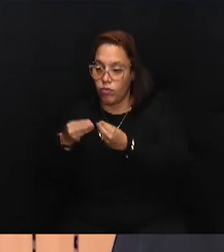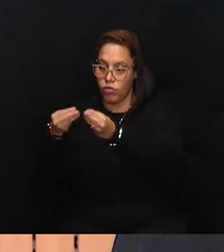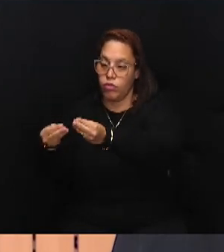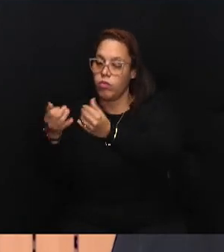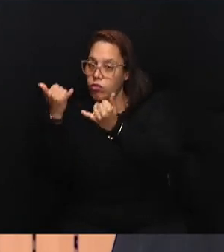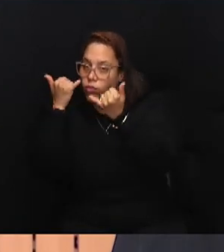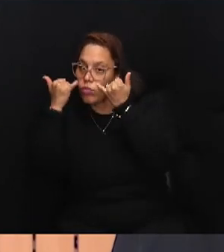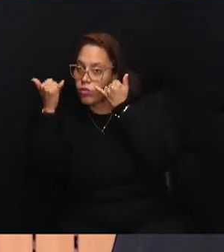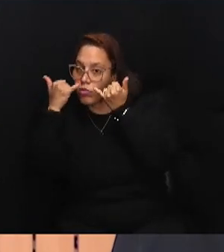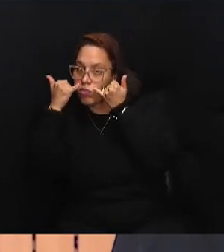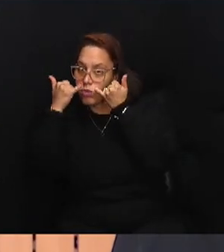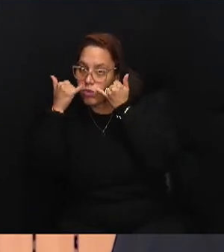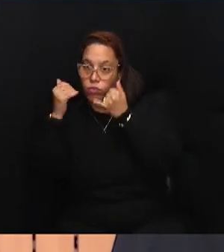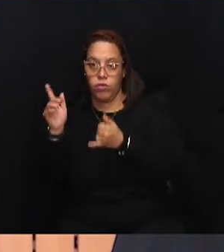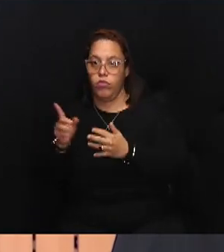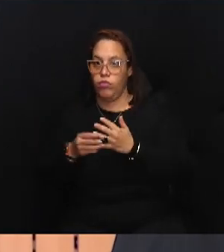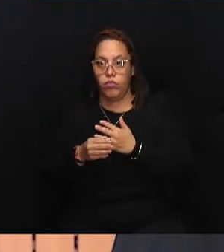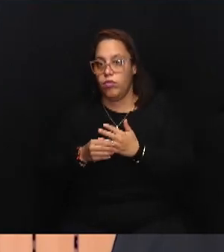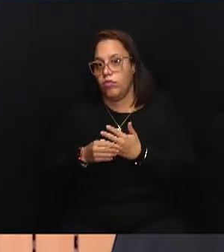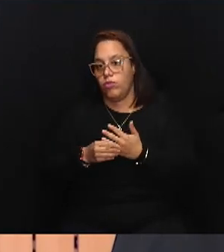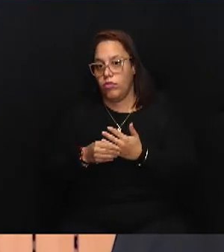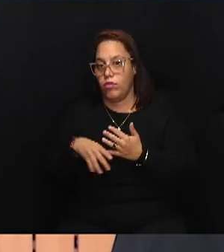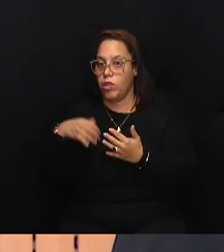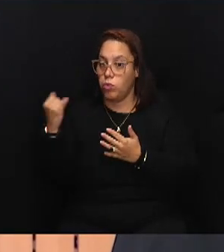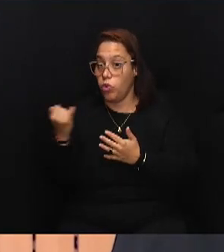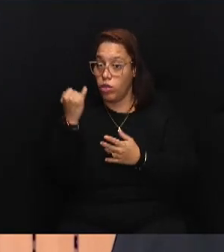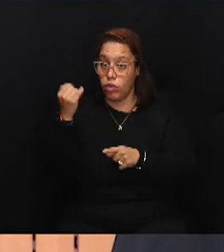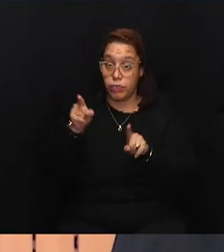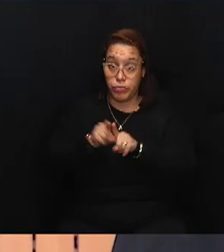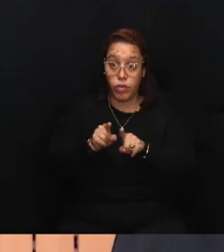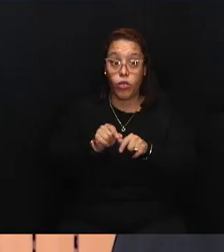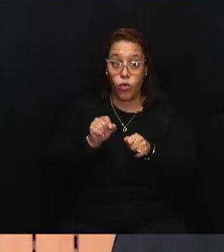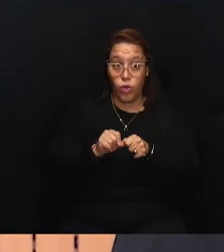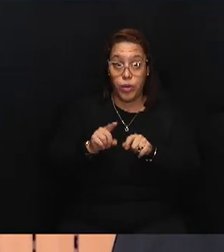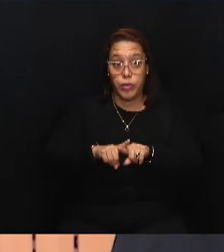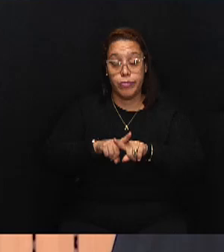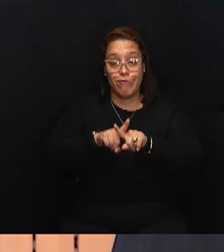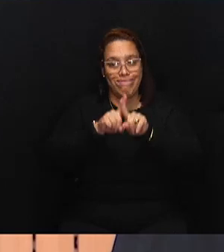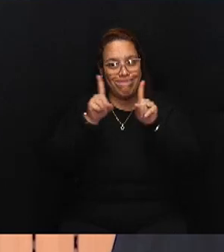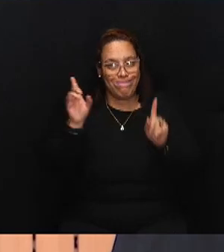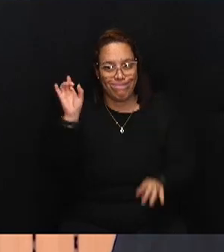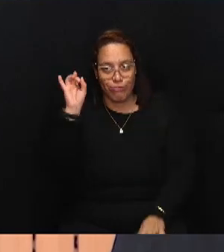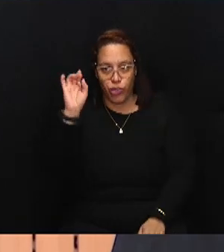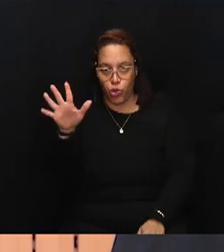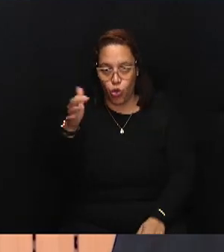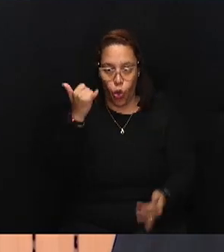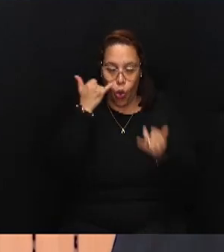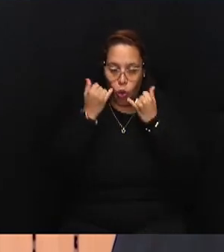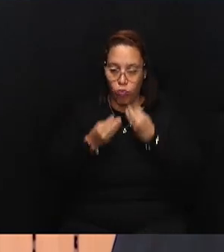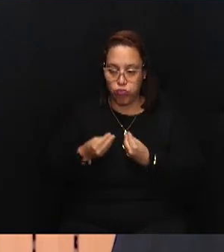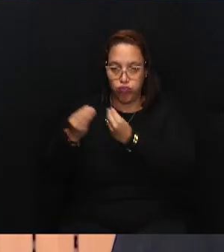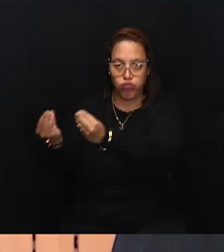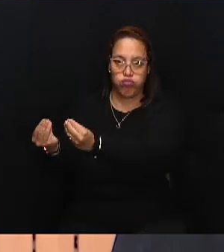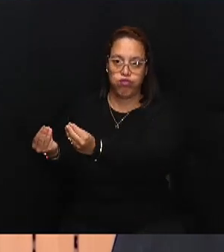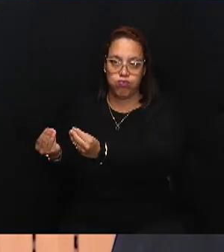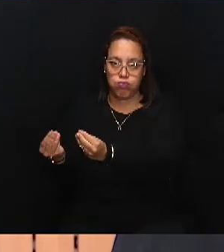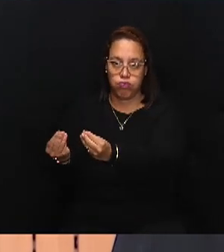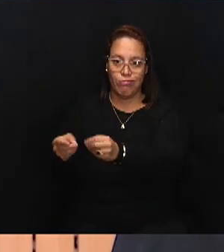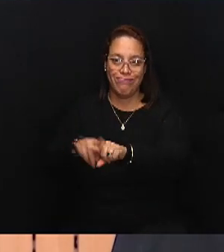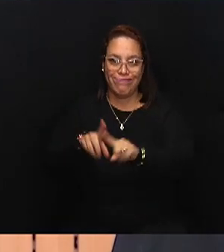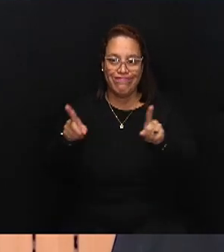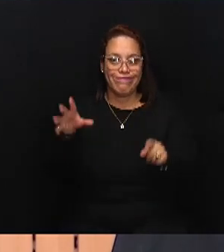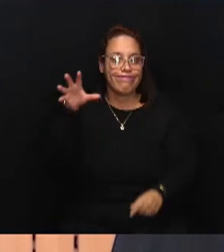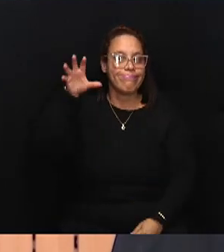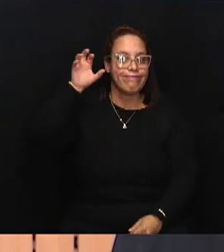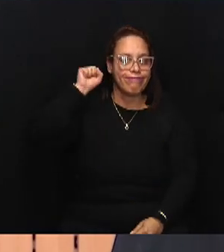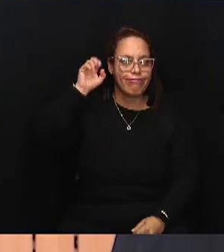de informação. Nós sabemos que isso também é muito importante e vamos fazer isso. Mas não apenas levar essas informações, mas também